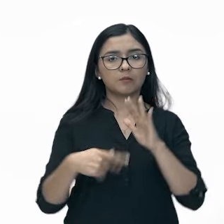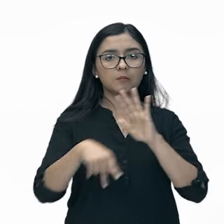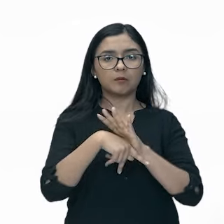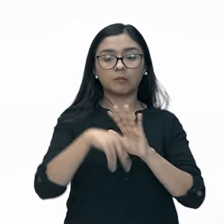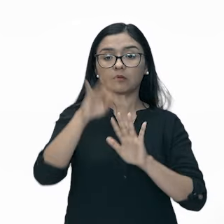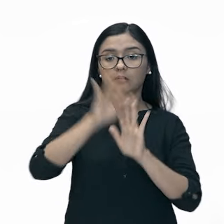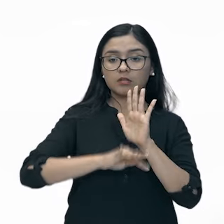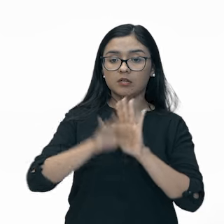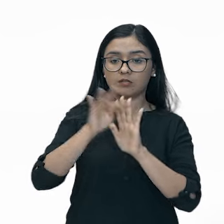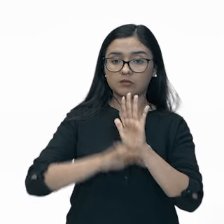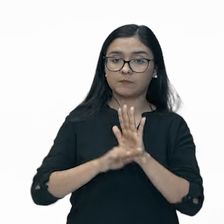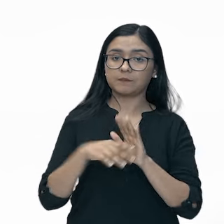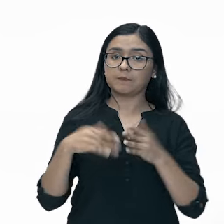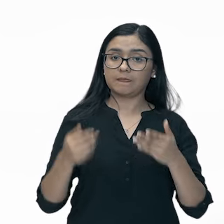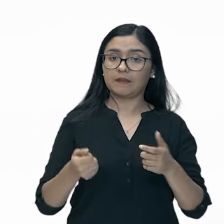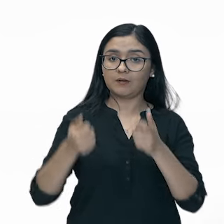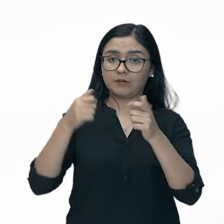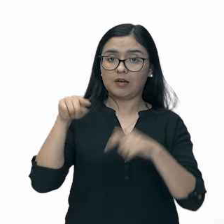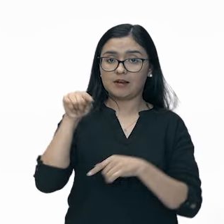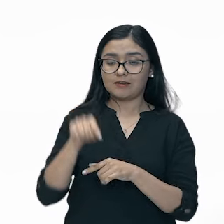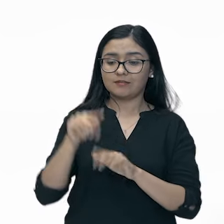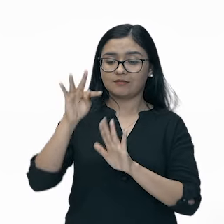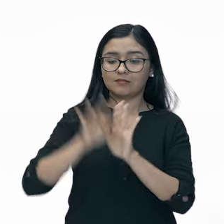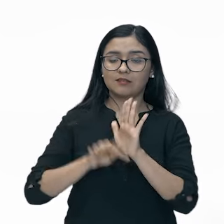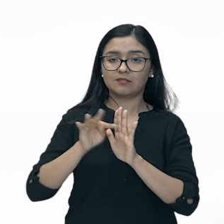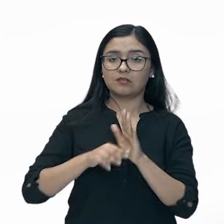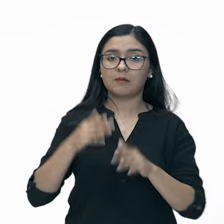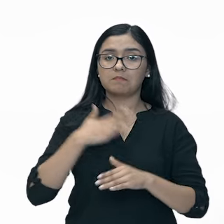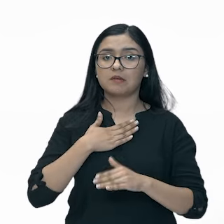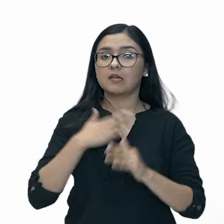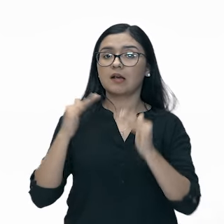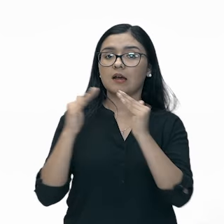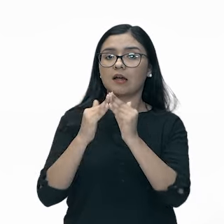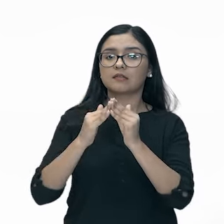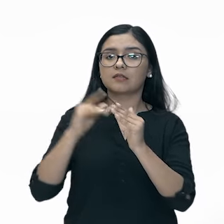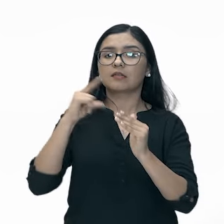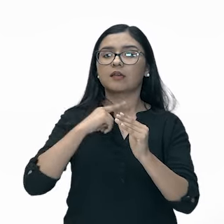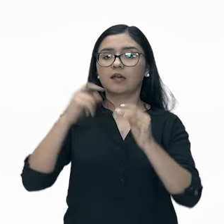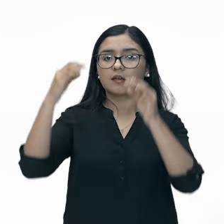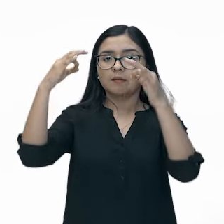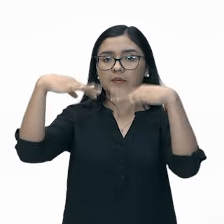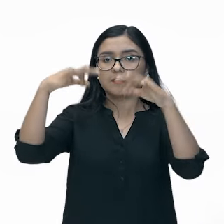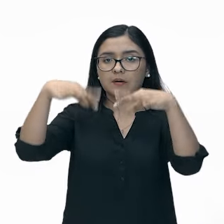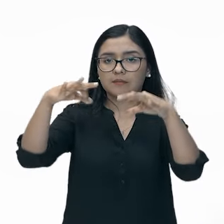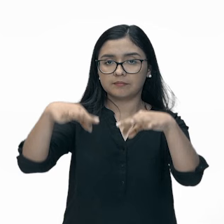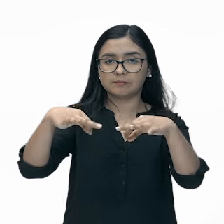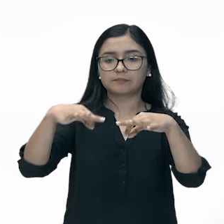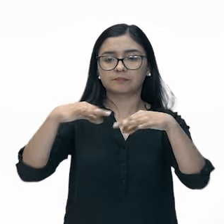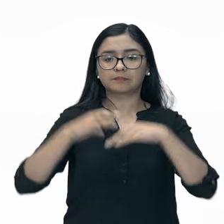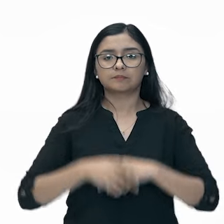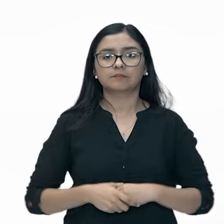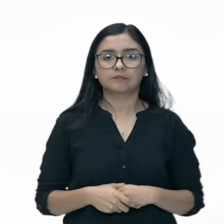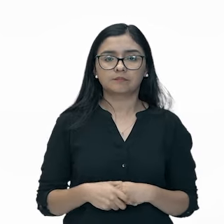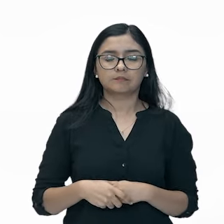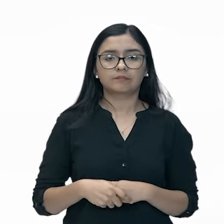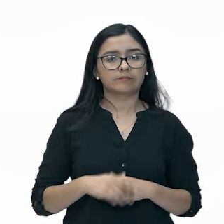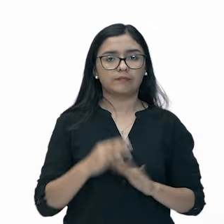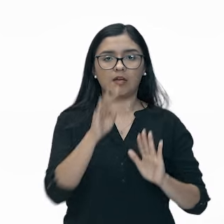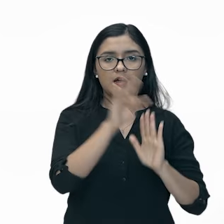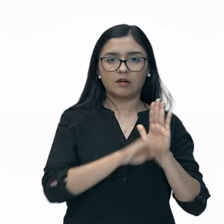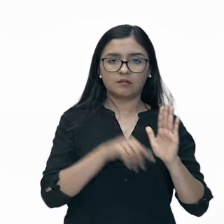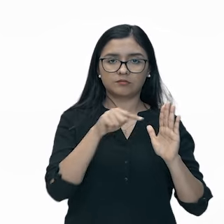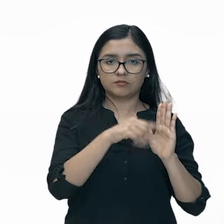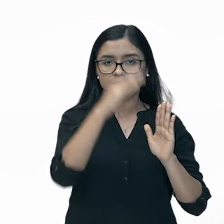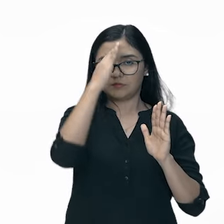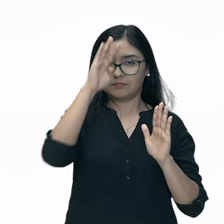aqui por exemplo que minha casa tem goteiras Não é disso que Gonçalves Dias falou aí eu digo pingam daqui pingam de lá também não foi isso que Gonçalves